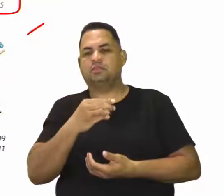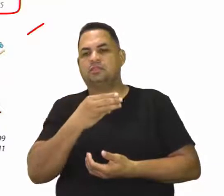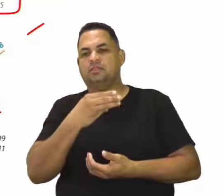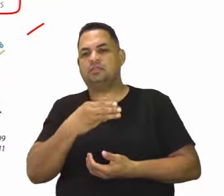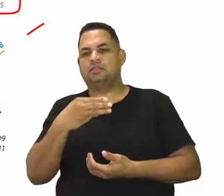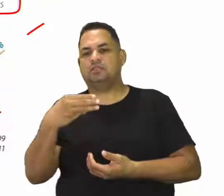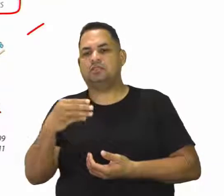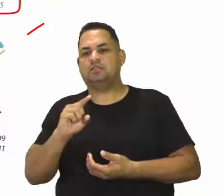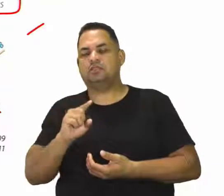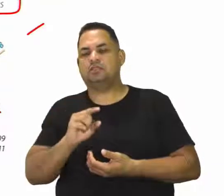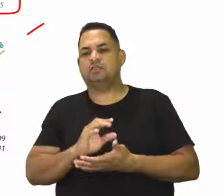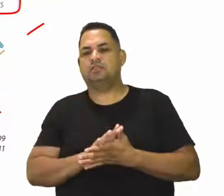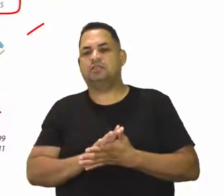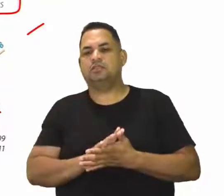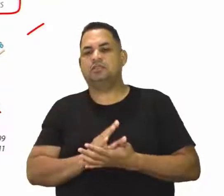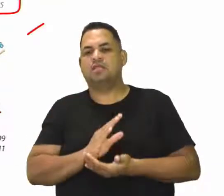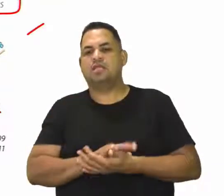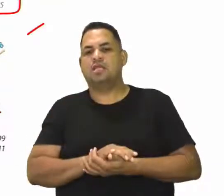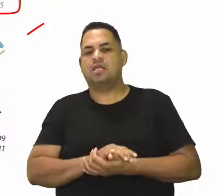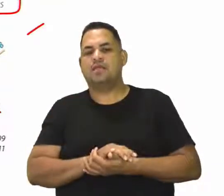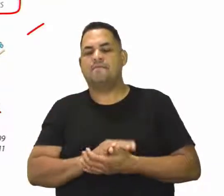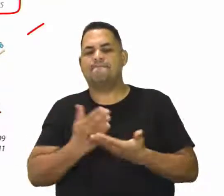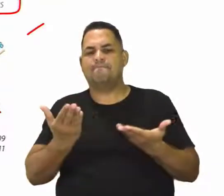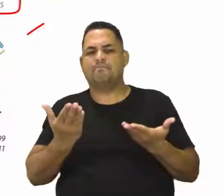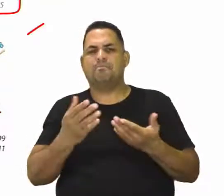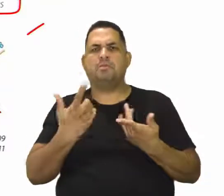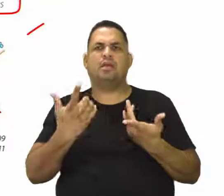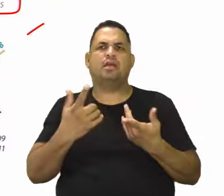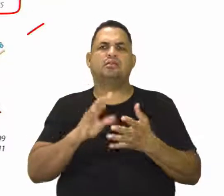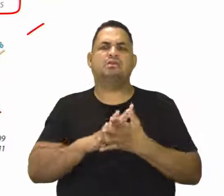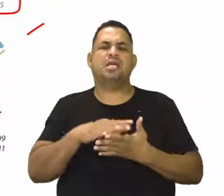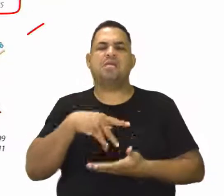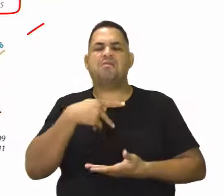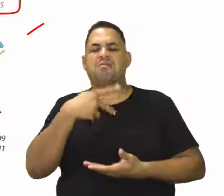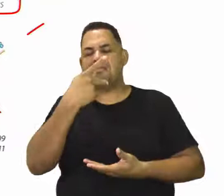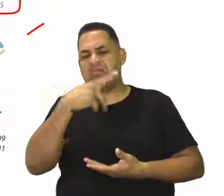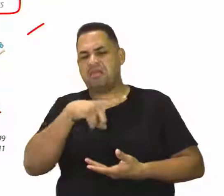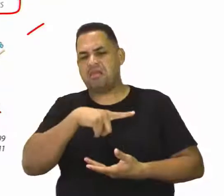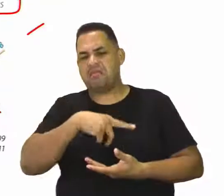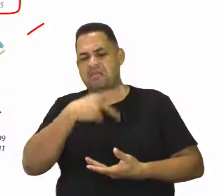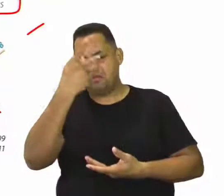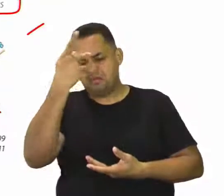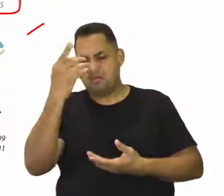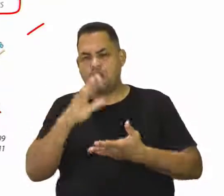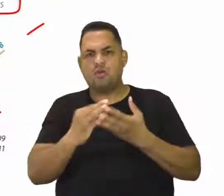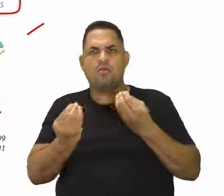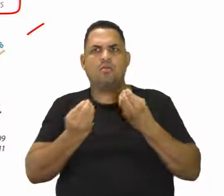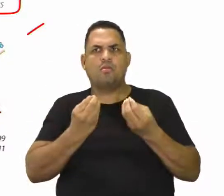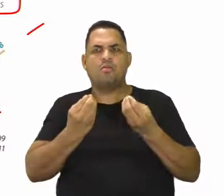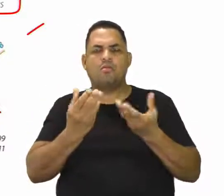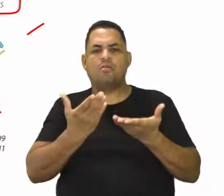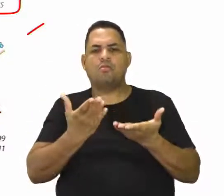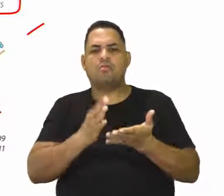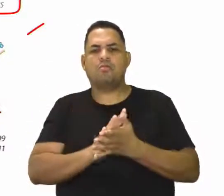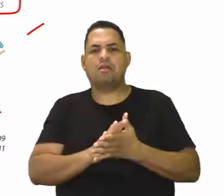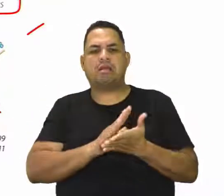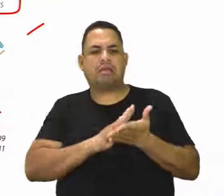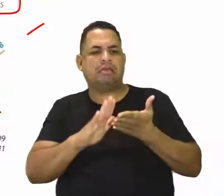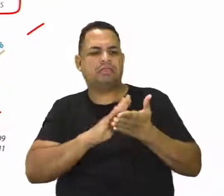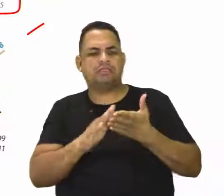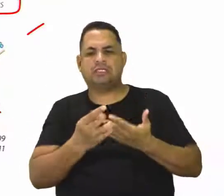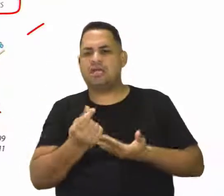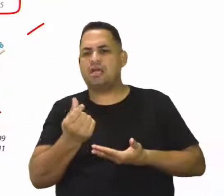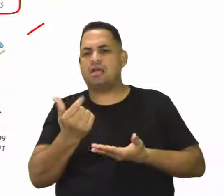mas ainda a crítico mas para quem gastar tá vai ficar com Arsenal todo da passado